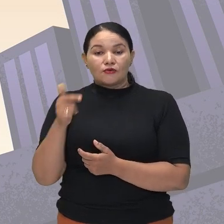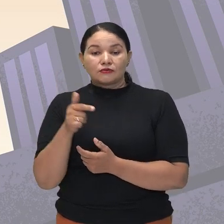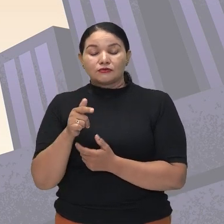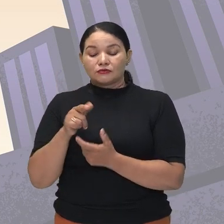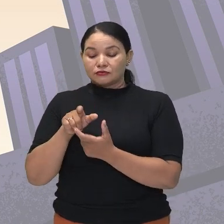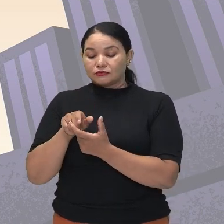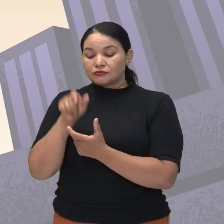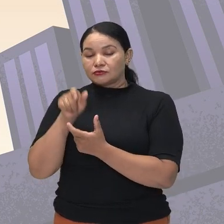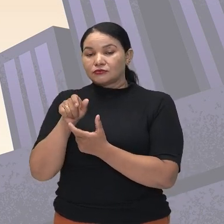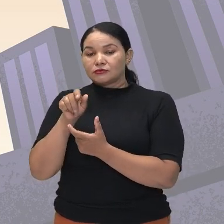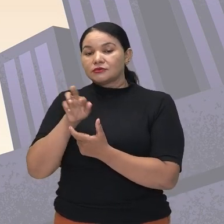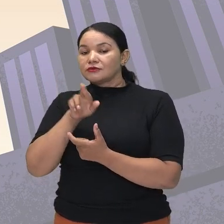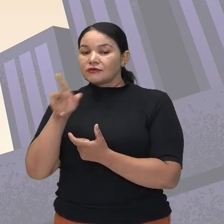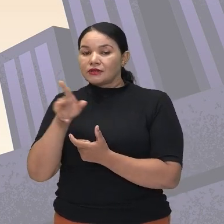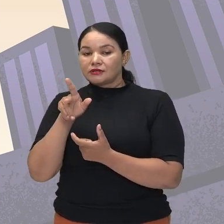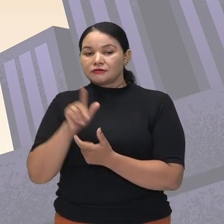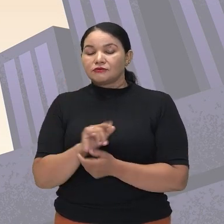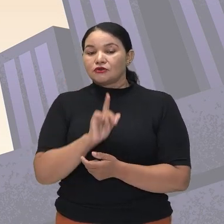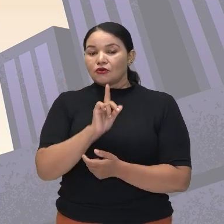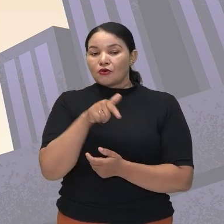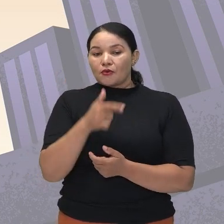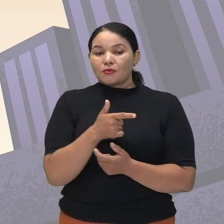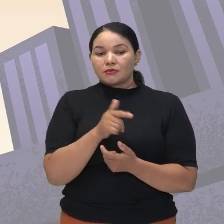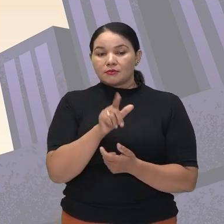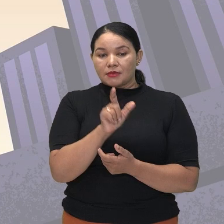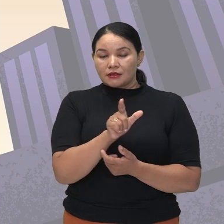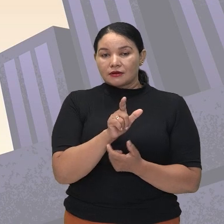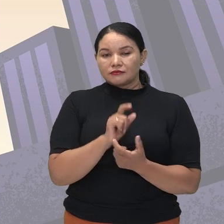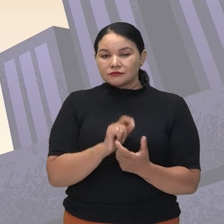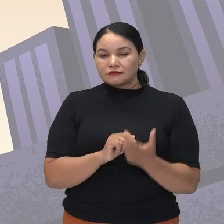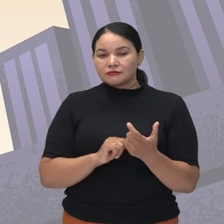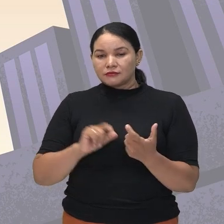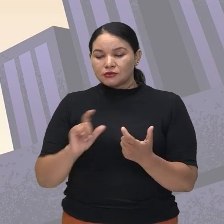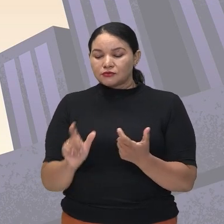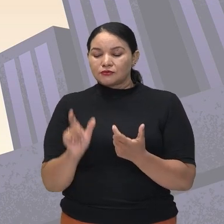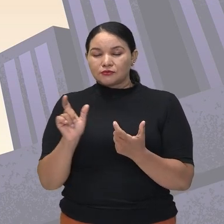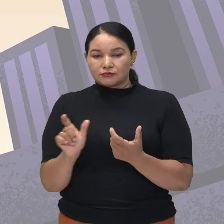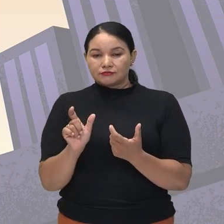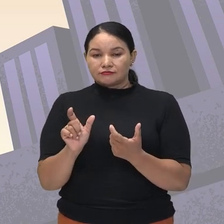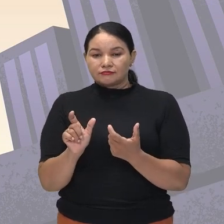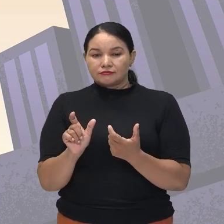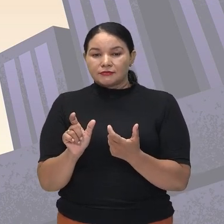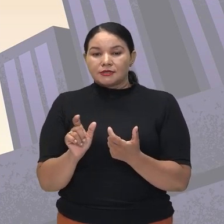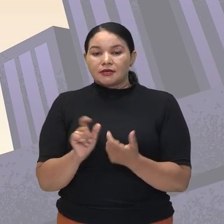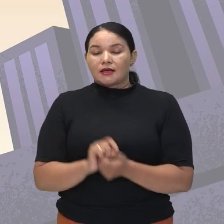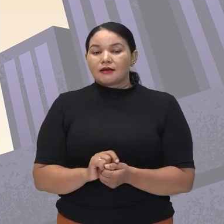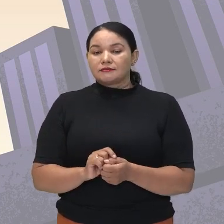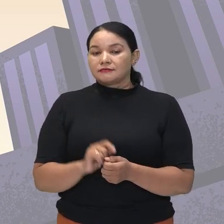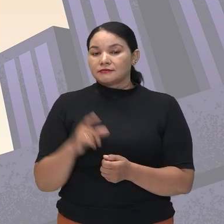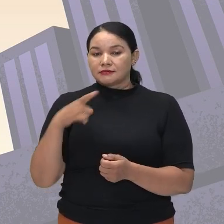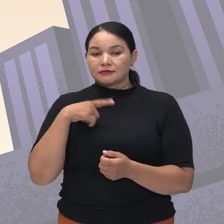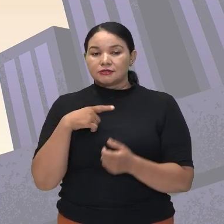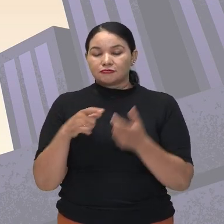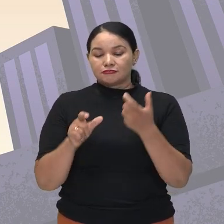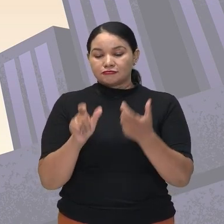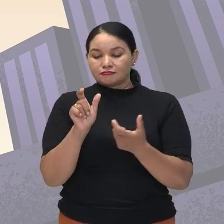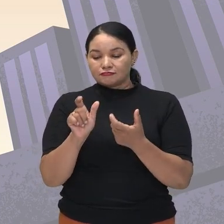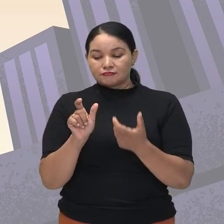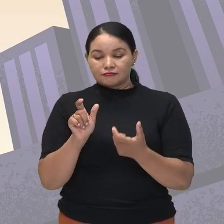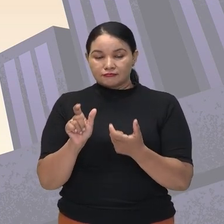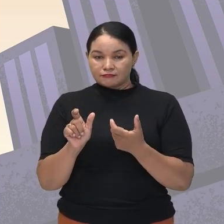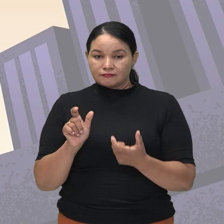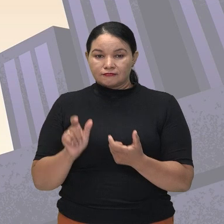tenho limite no português e límite no espanhol. Eu tenho alguém